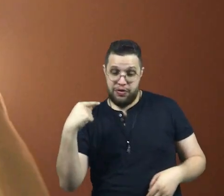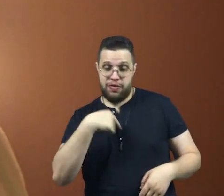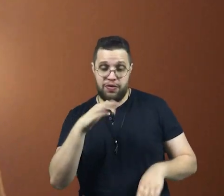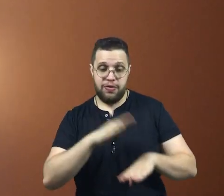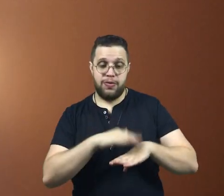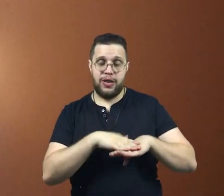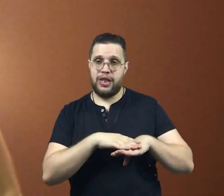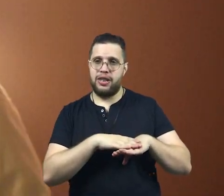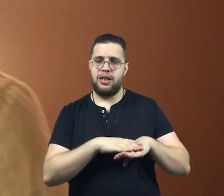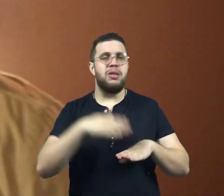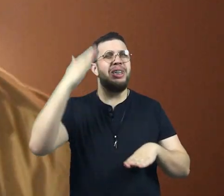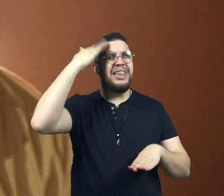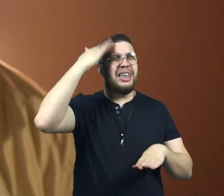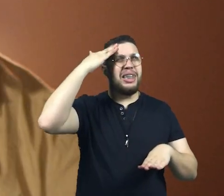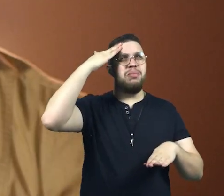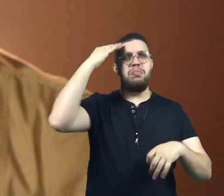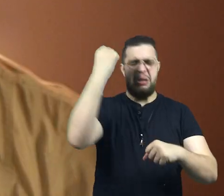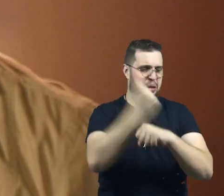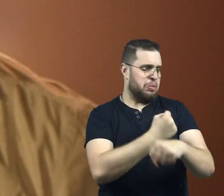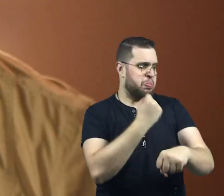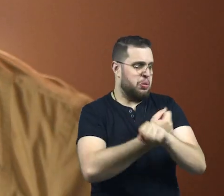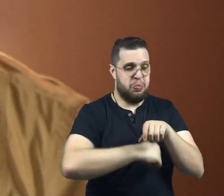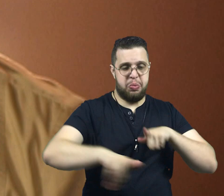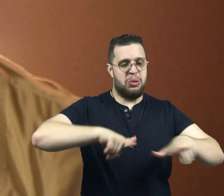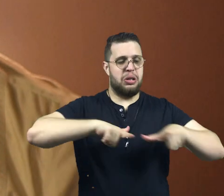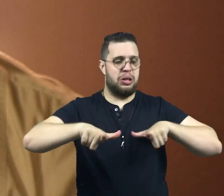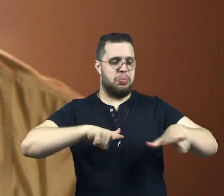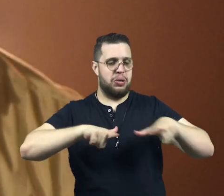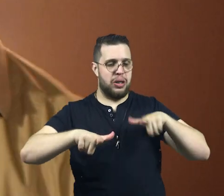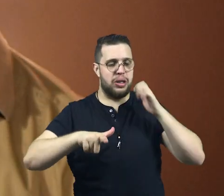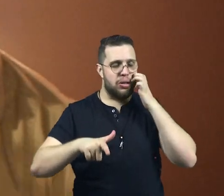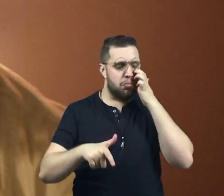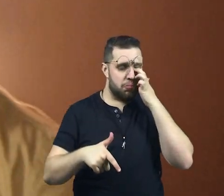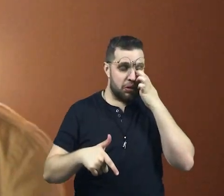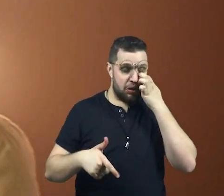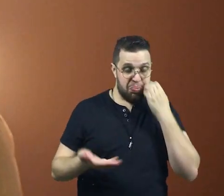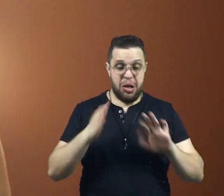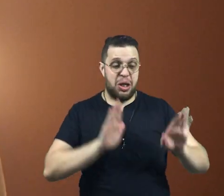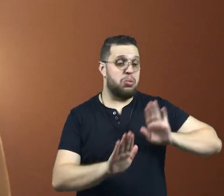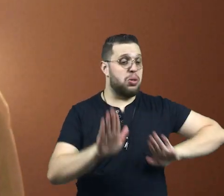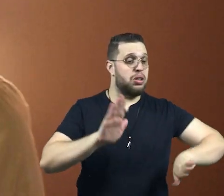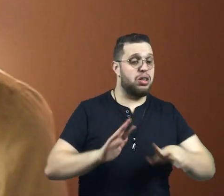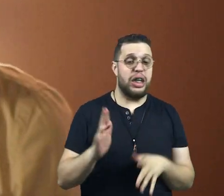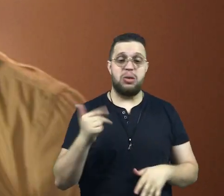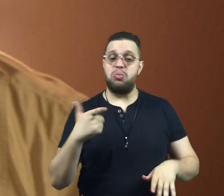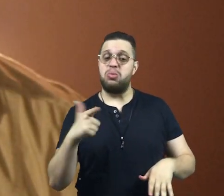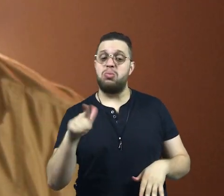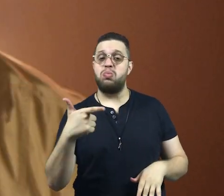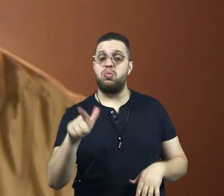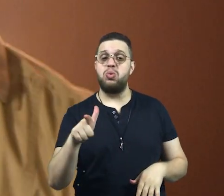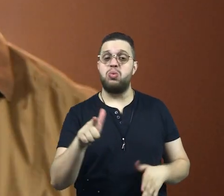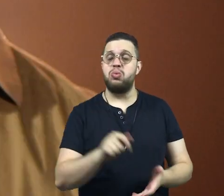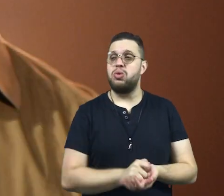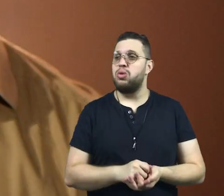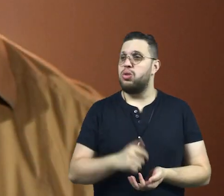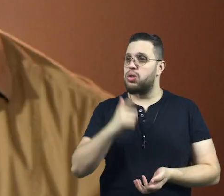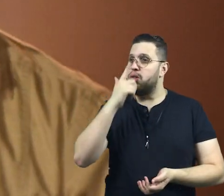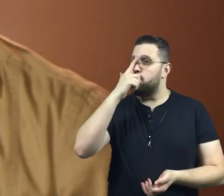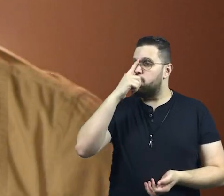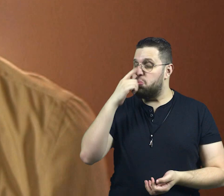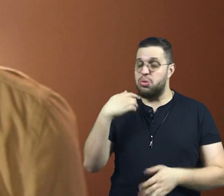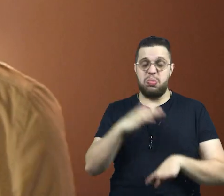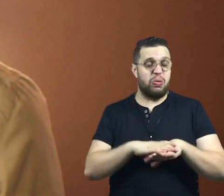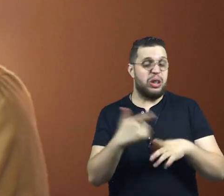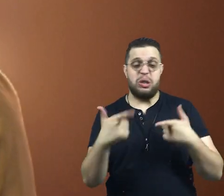esse marceneiro, esse cozinheiro, ou qualquer profissional que não tem cuidado. Imagina uma pessoa operária de grandes obras que não